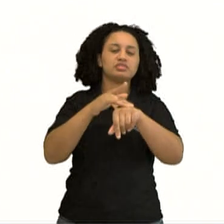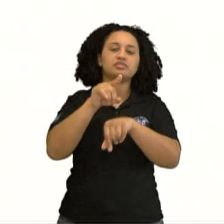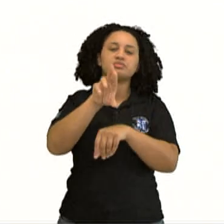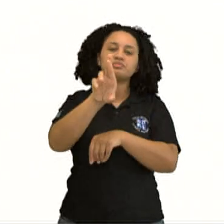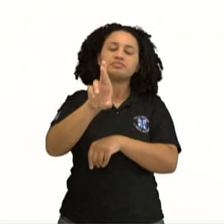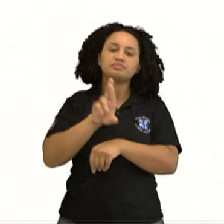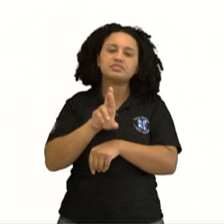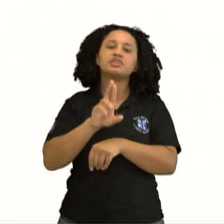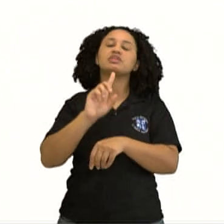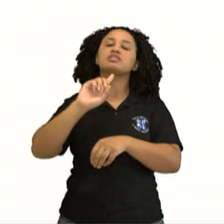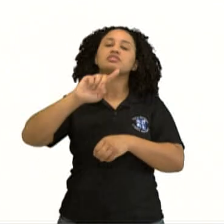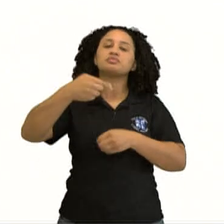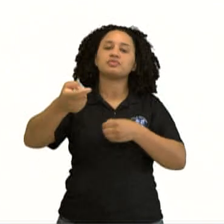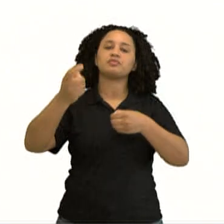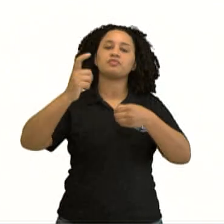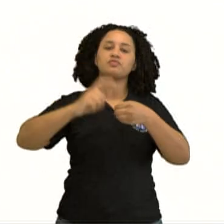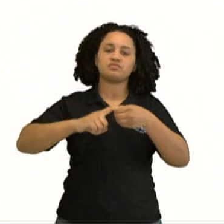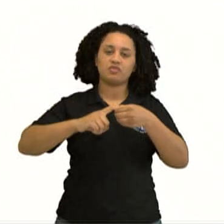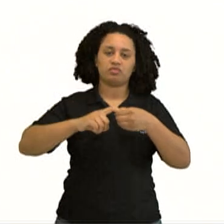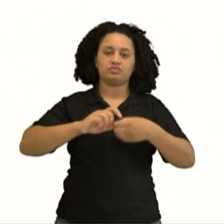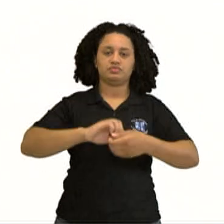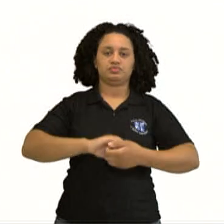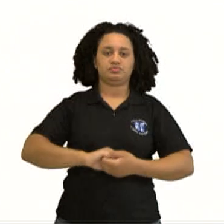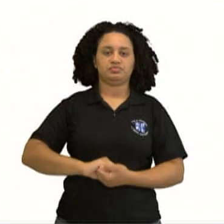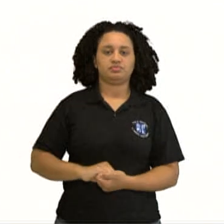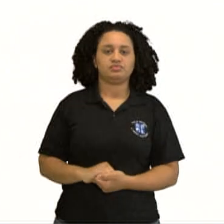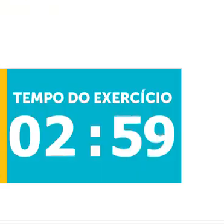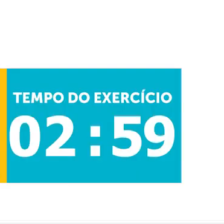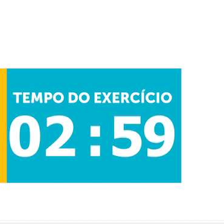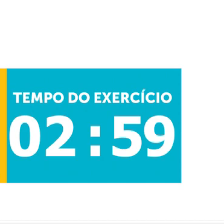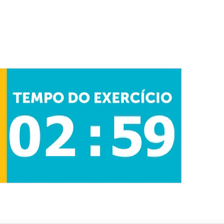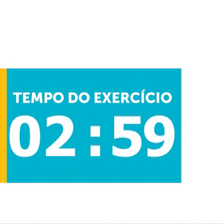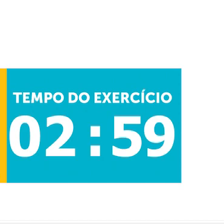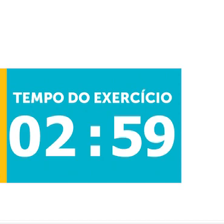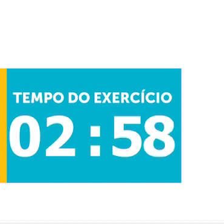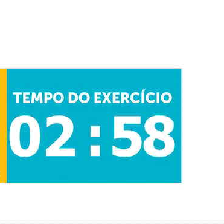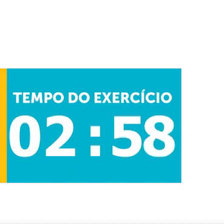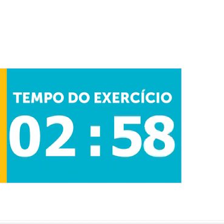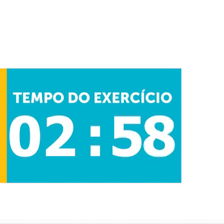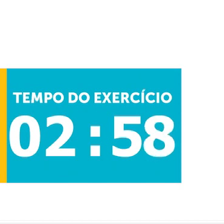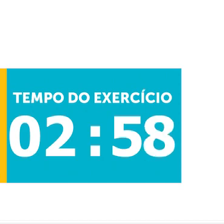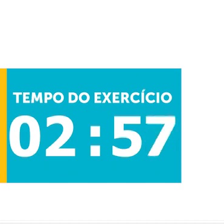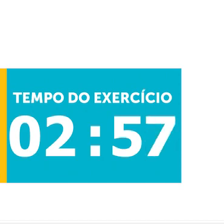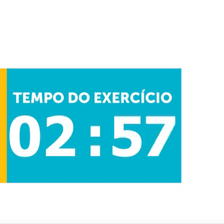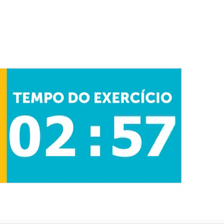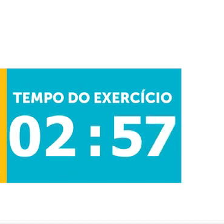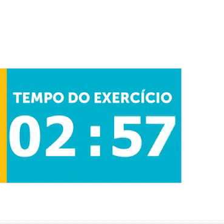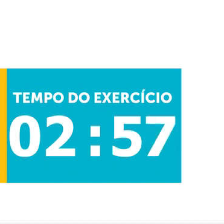resolverem aí e daqui a pouco a gente volta para responder essa questão.